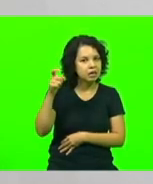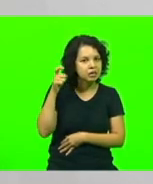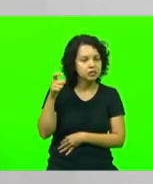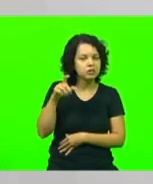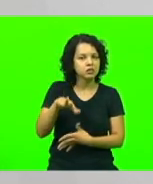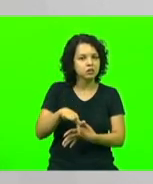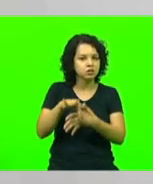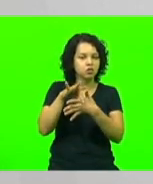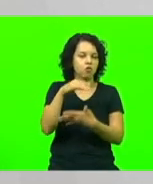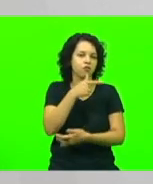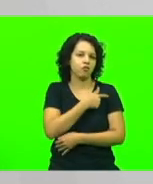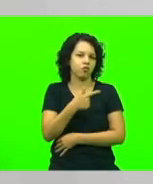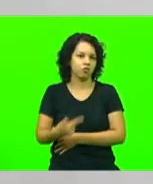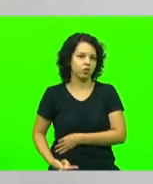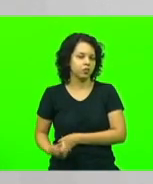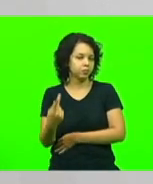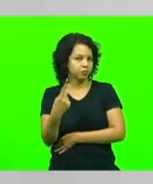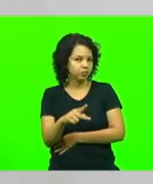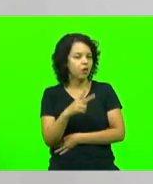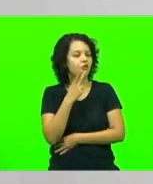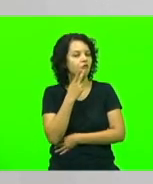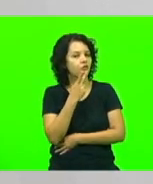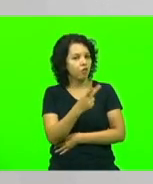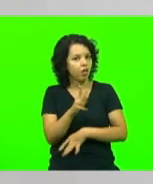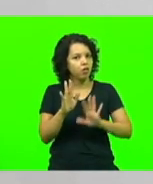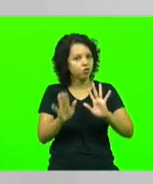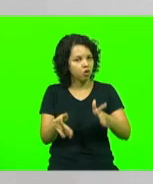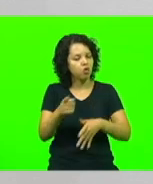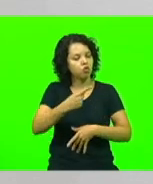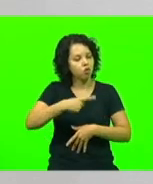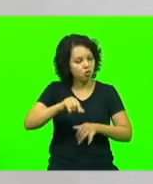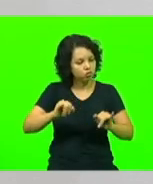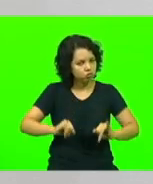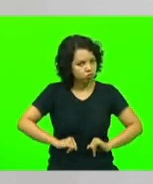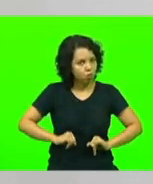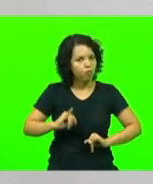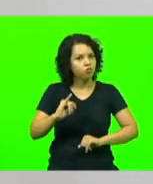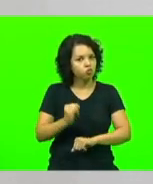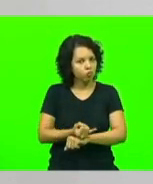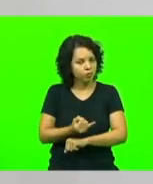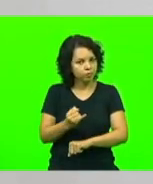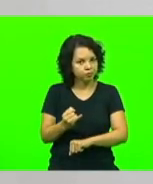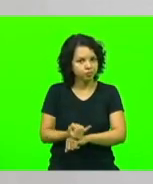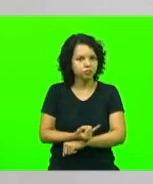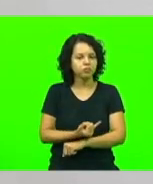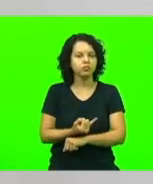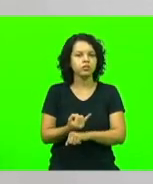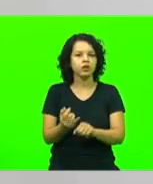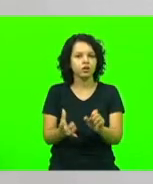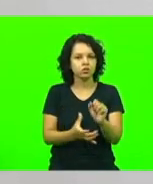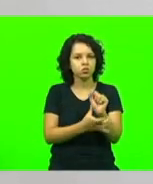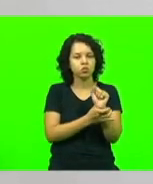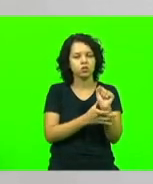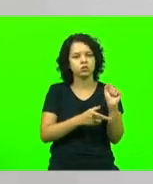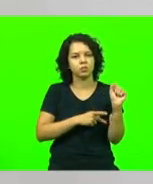seu. Como eu disse, nós pagamos essa conta em Joinville, estamos pagando caro pela questão de segurança